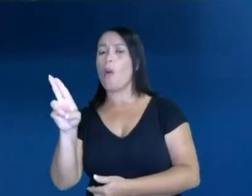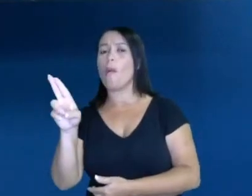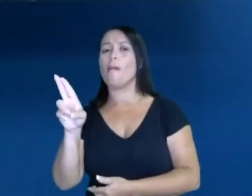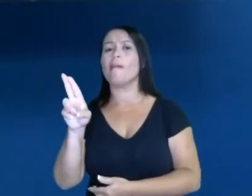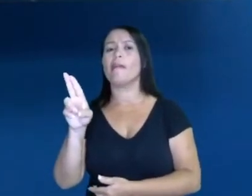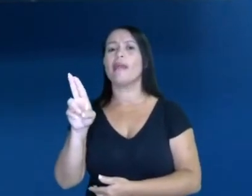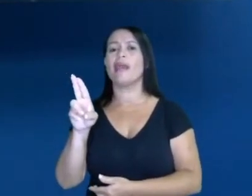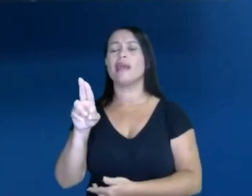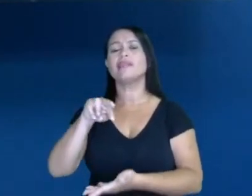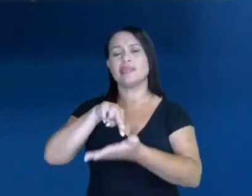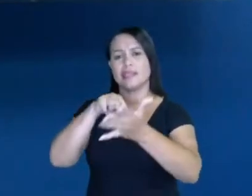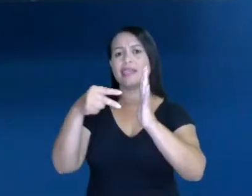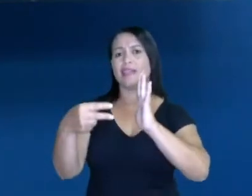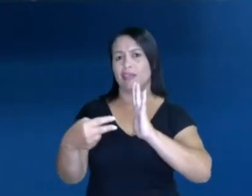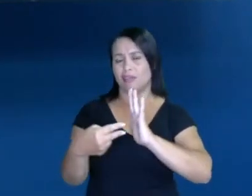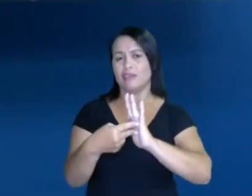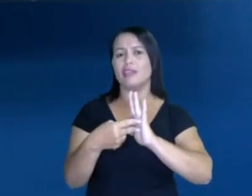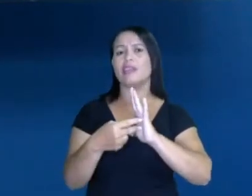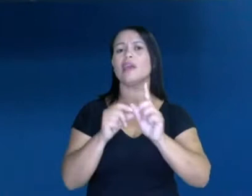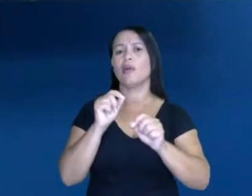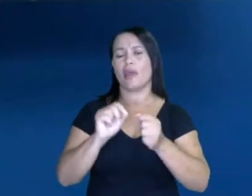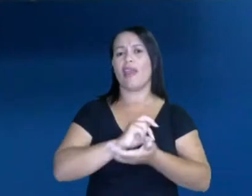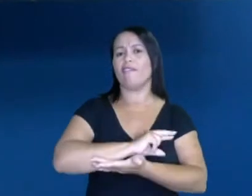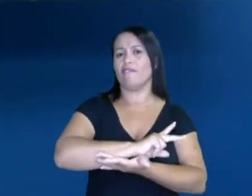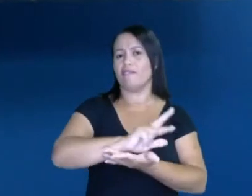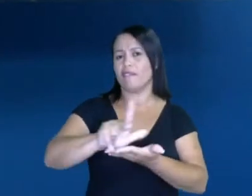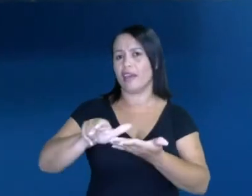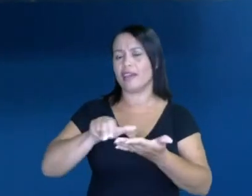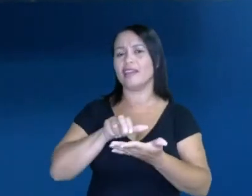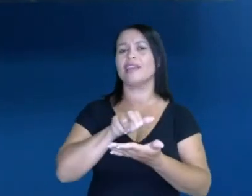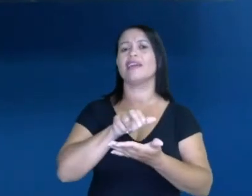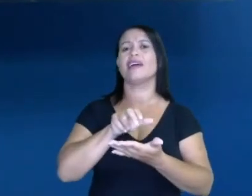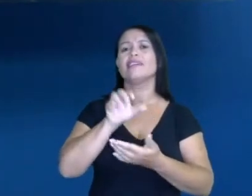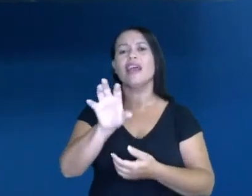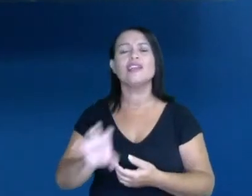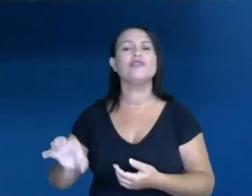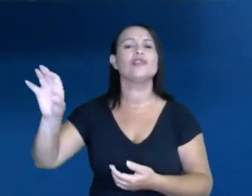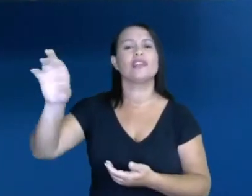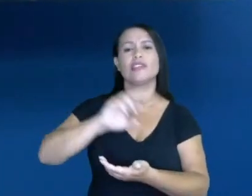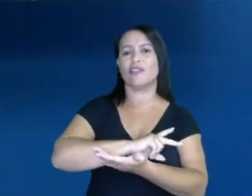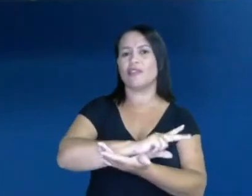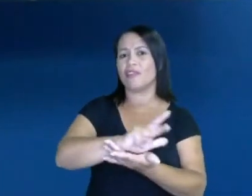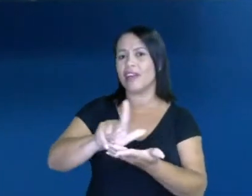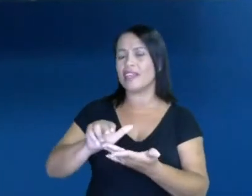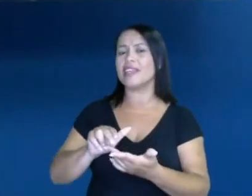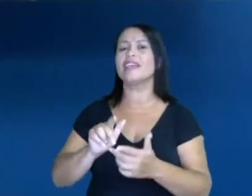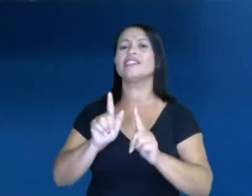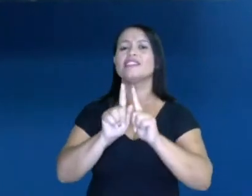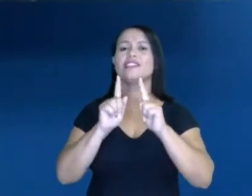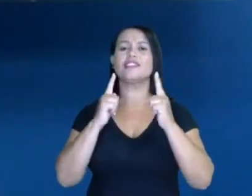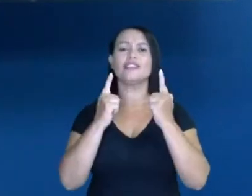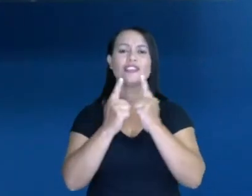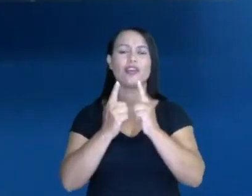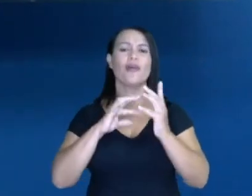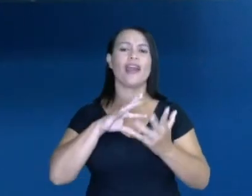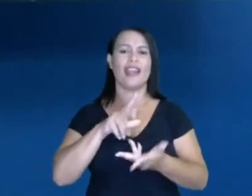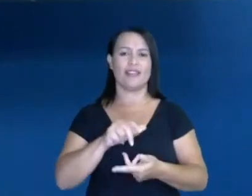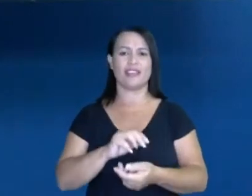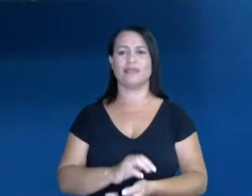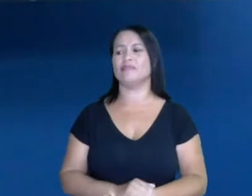nome, é o que vai ser chamado de variantes regionais ou variantes geográficas.